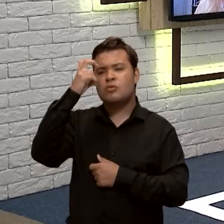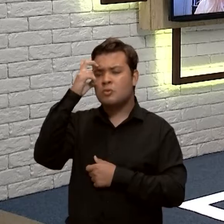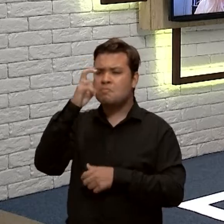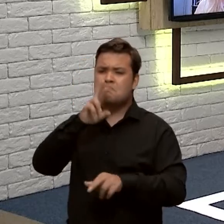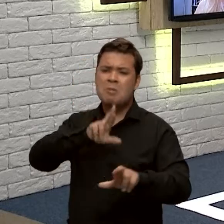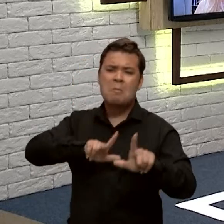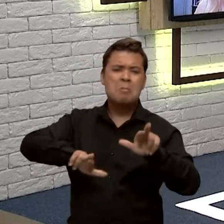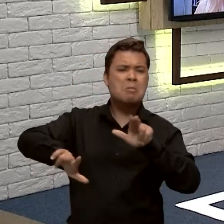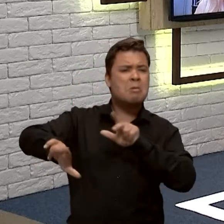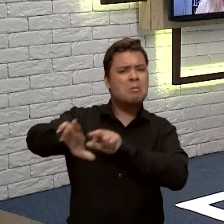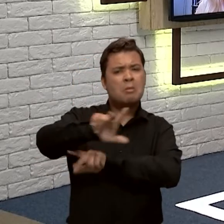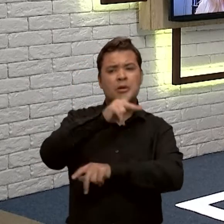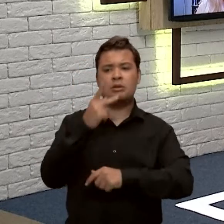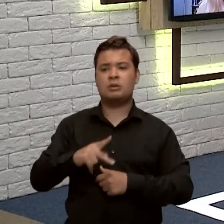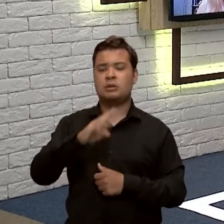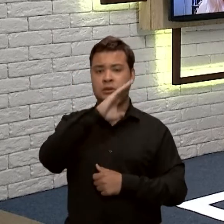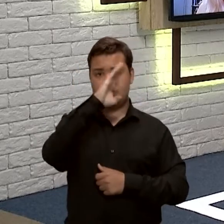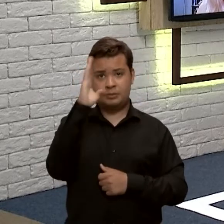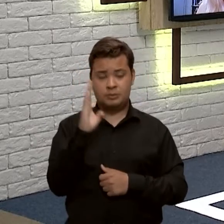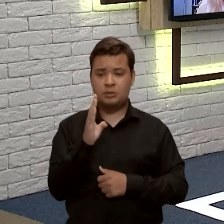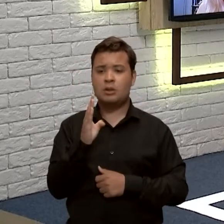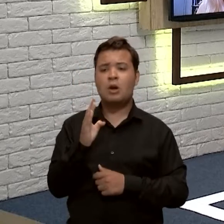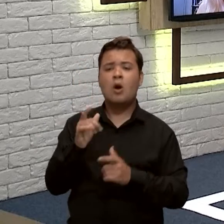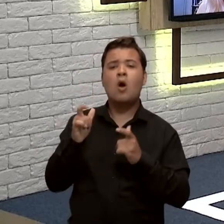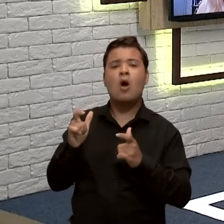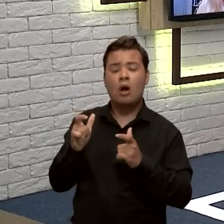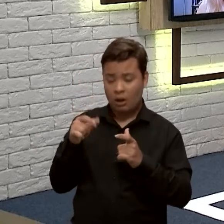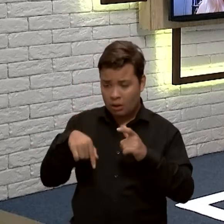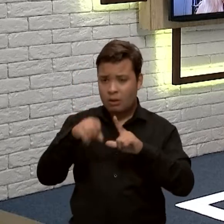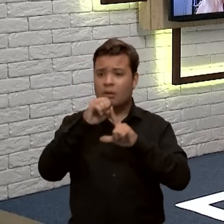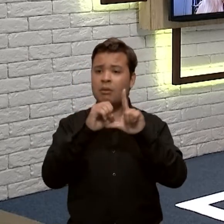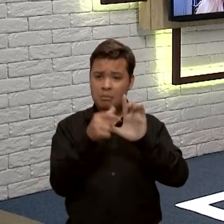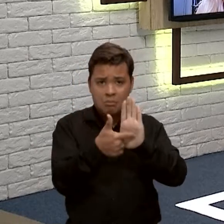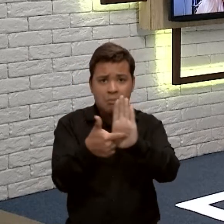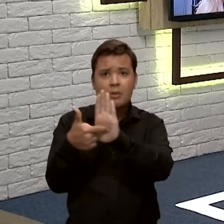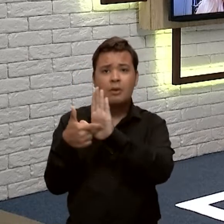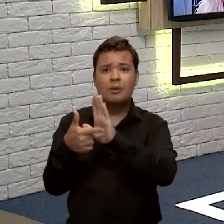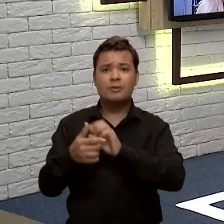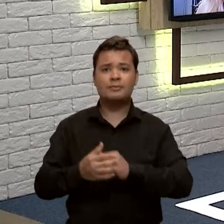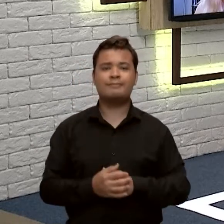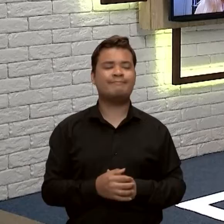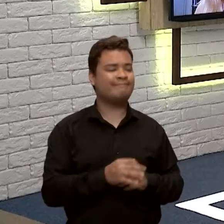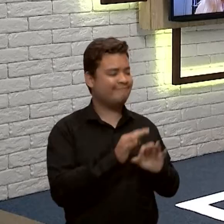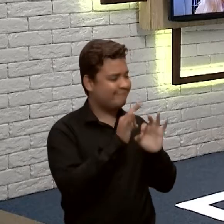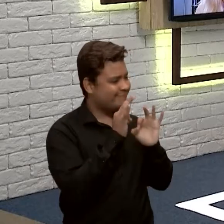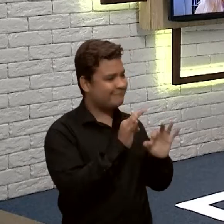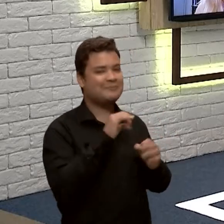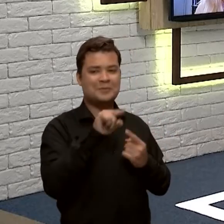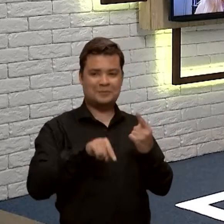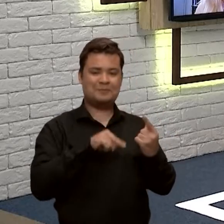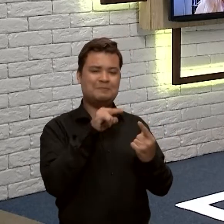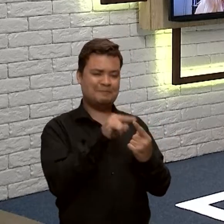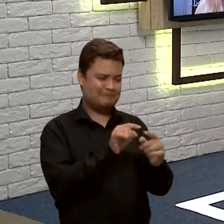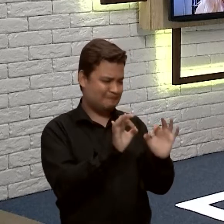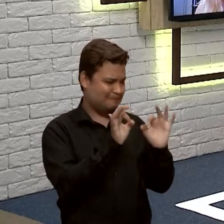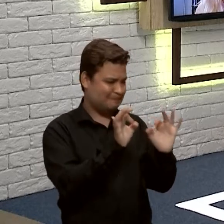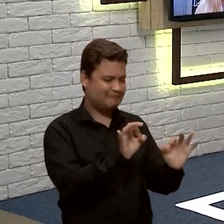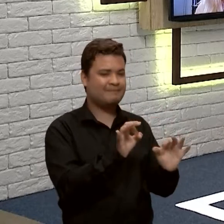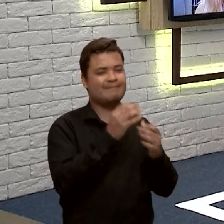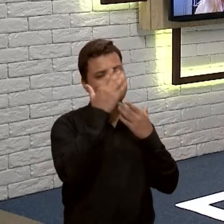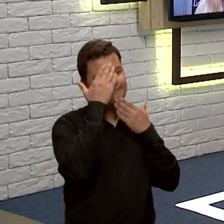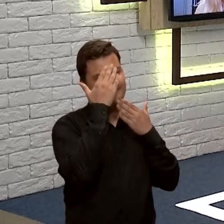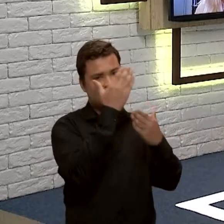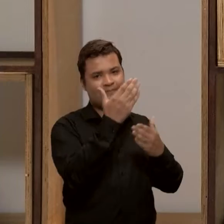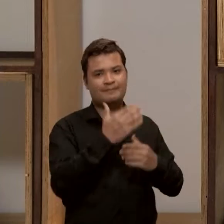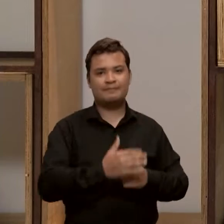o Brasil para dentro da TV UFG. Com certeza, esse é o nosso objetivo aqui também. Muito